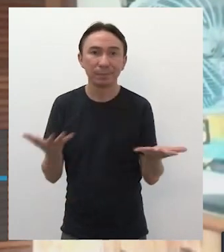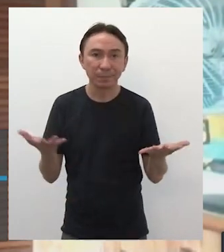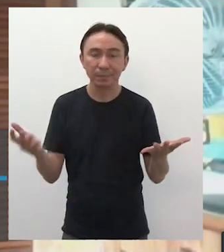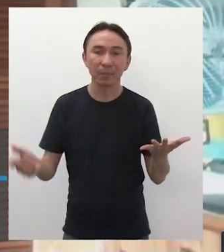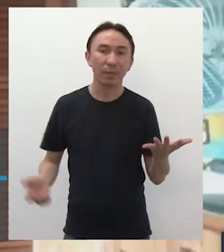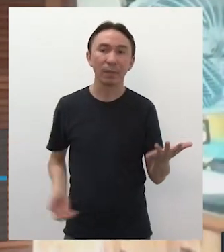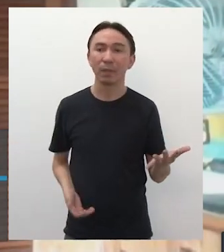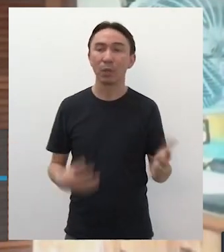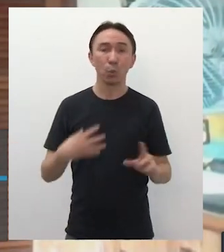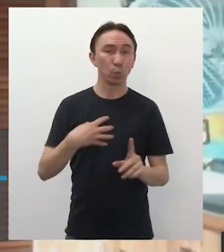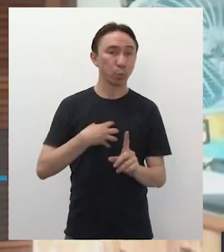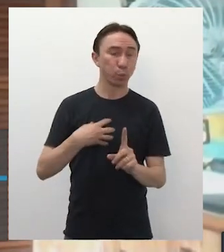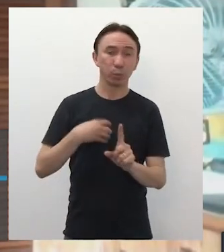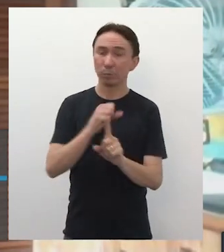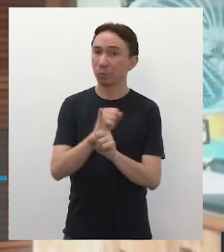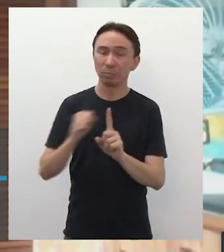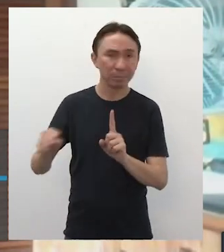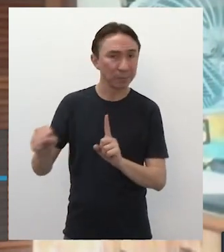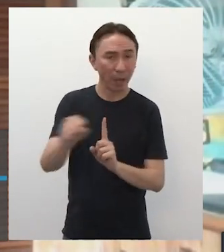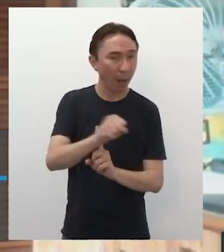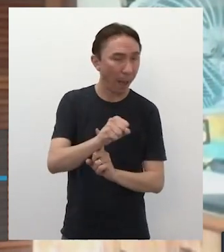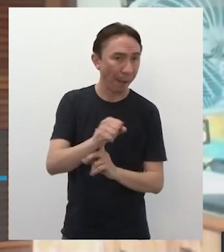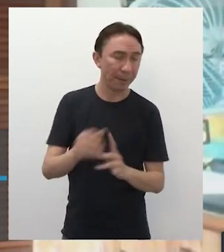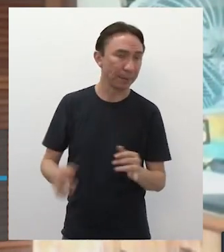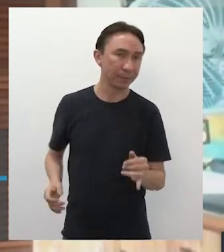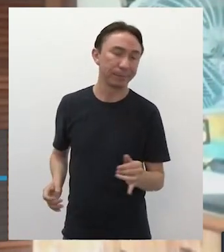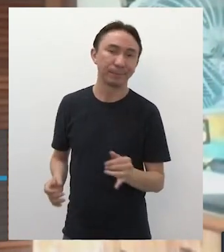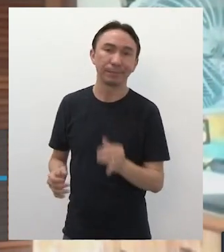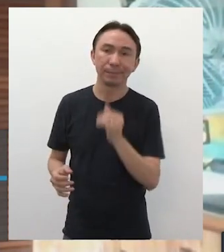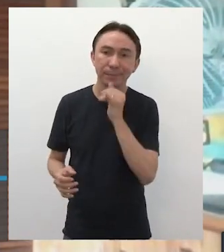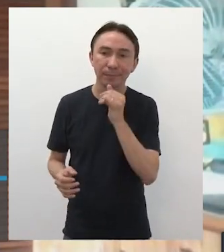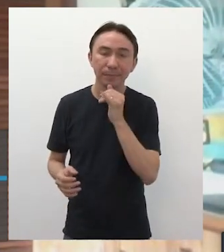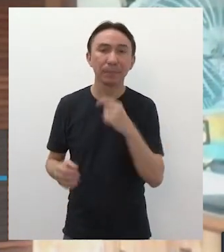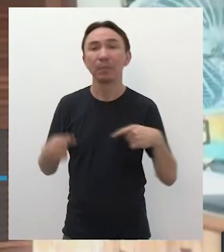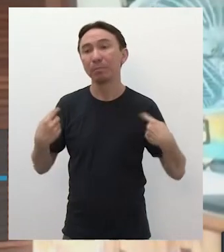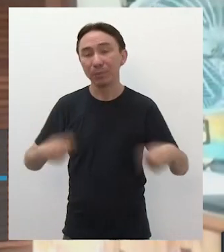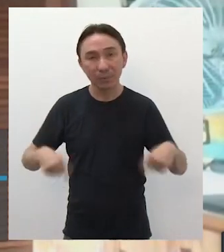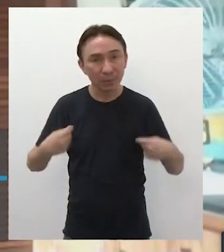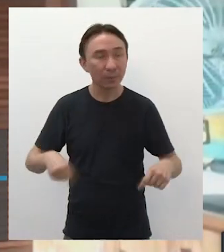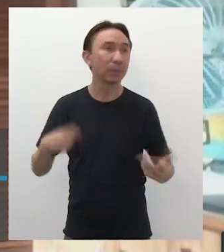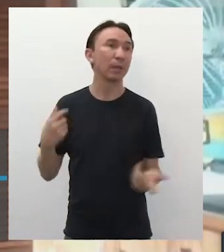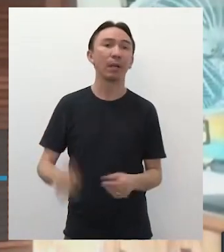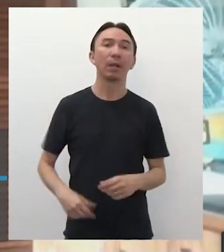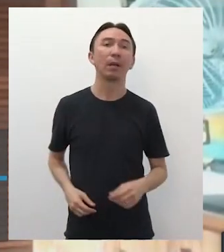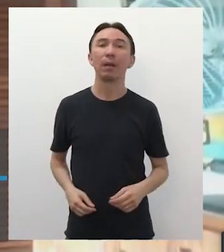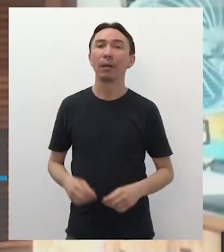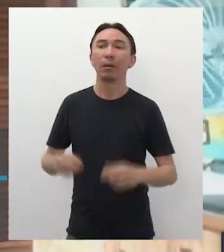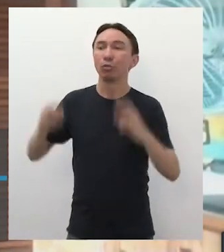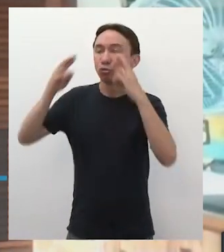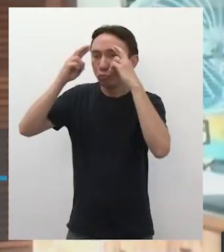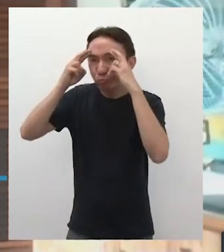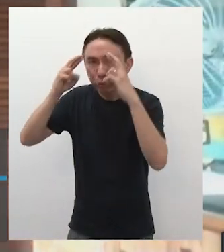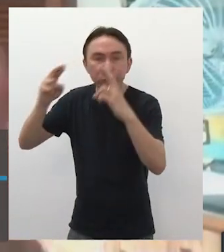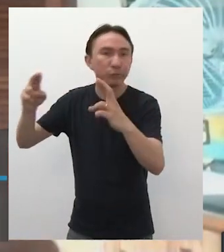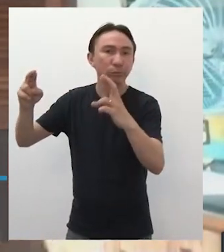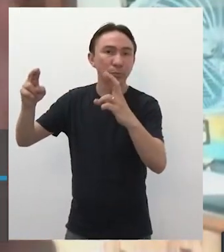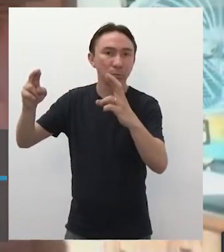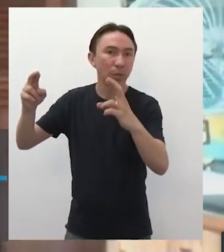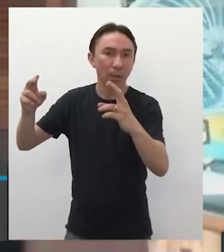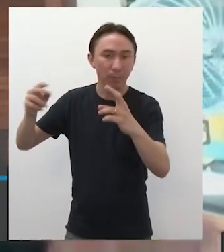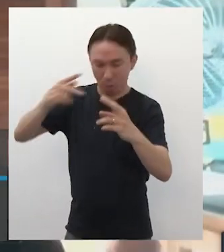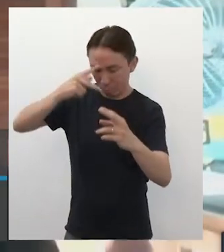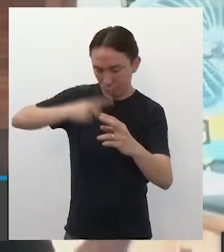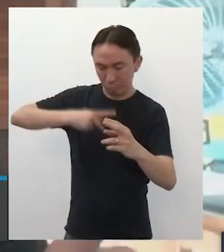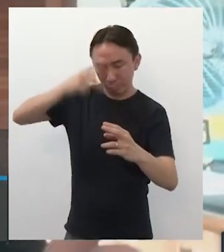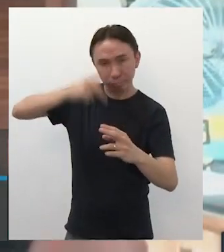muita intensidade em trabalhar a questão do respeito, do autorrespeito, do respeito ao outro, e às vezes fica